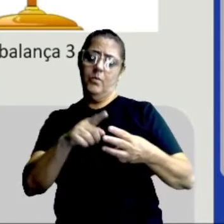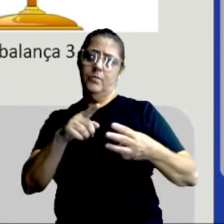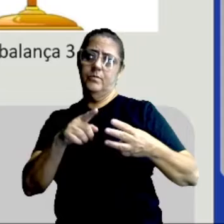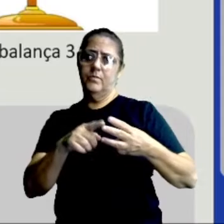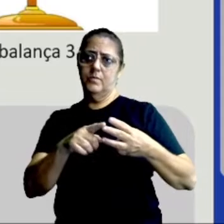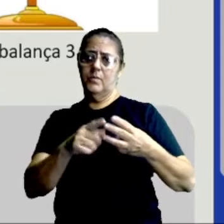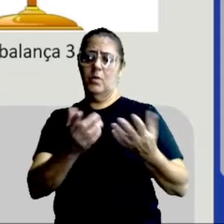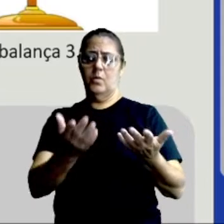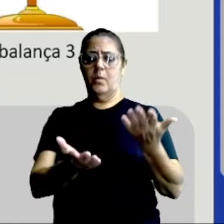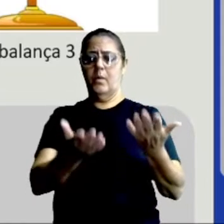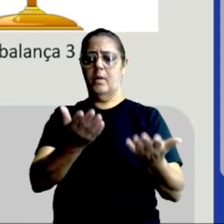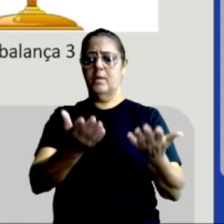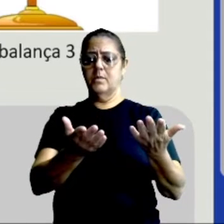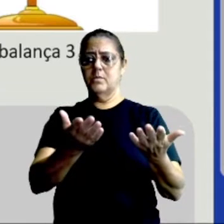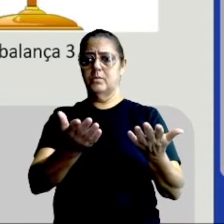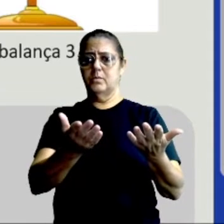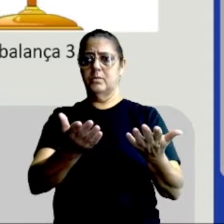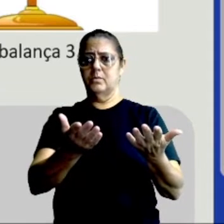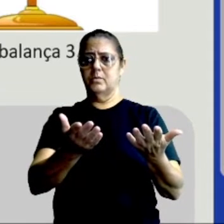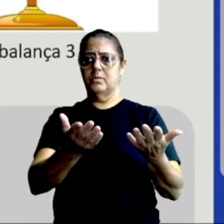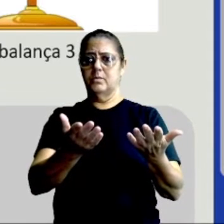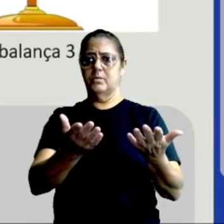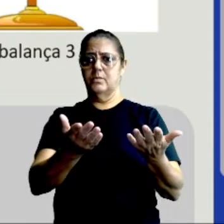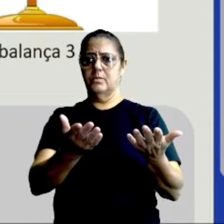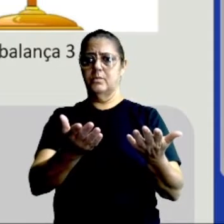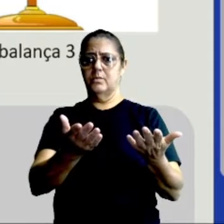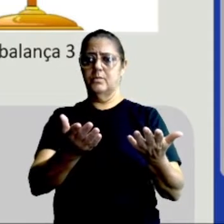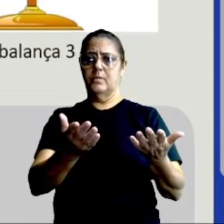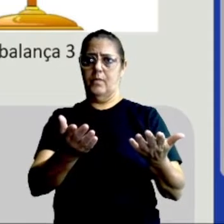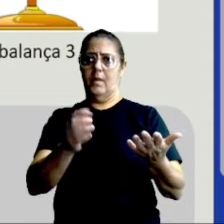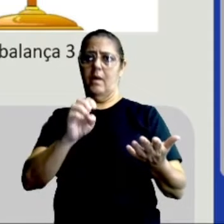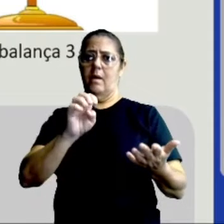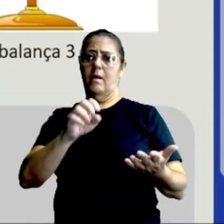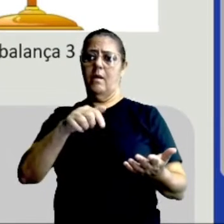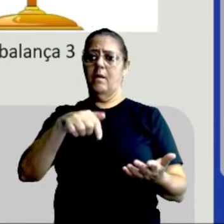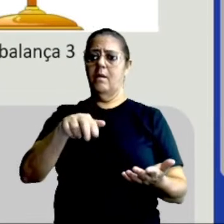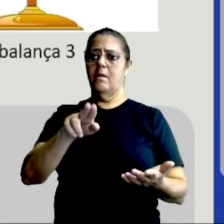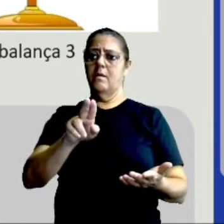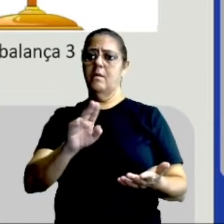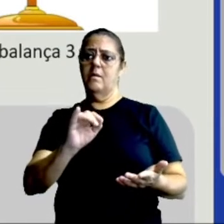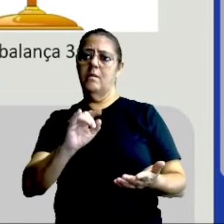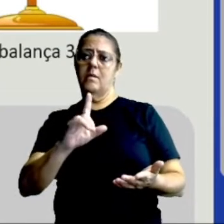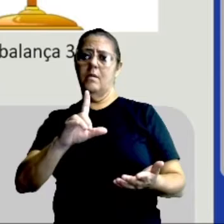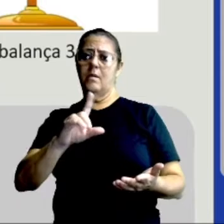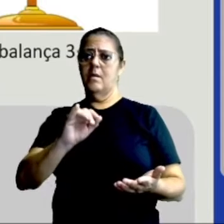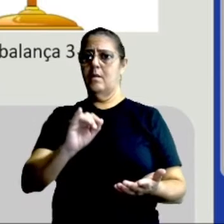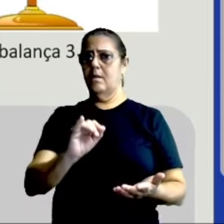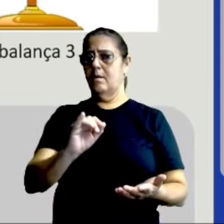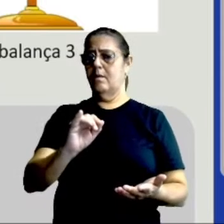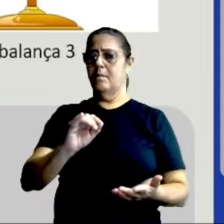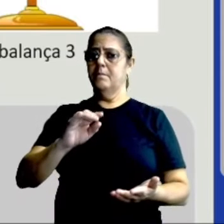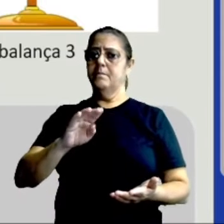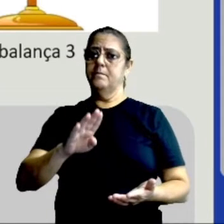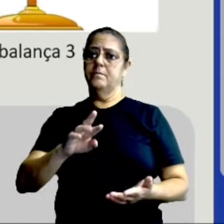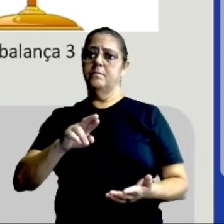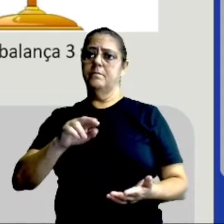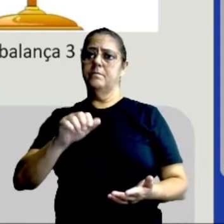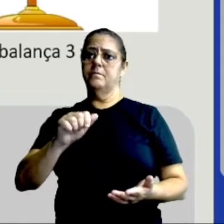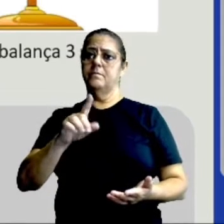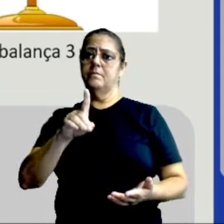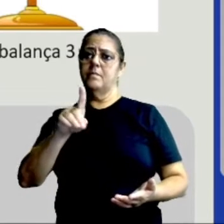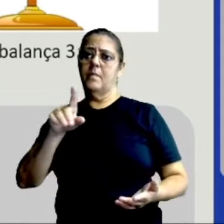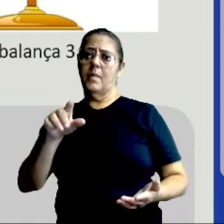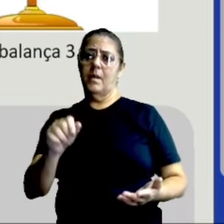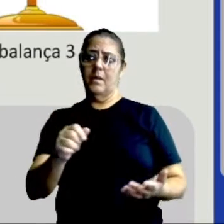2, significa que a gente tem uma balança equilibrada, uma balança em equilíbrio, porque o peso que está em um dos pratos